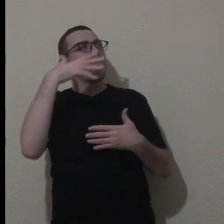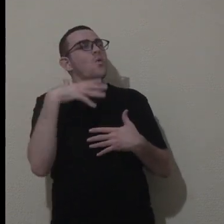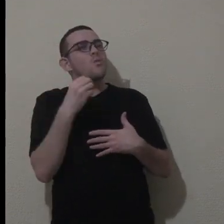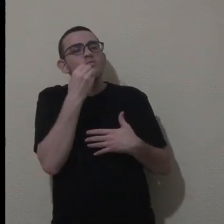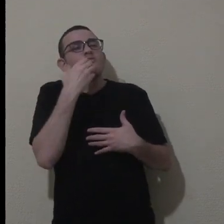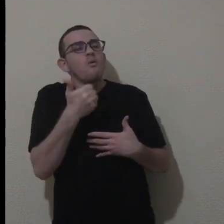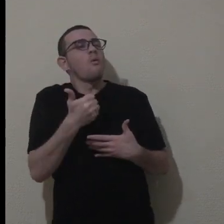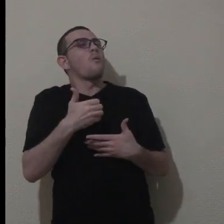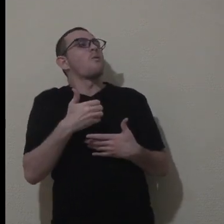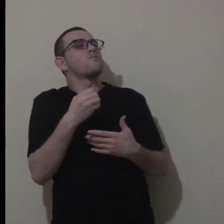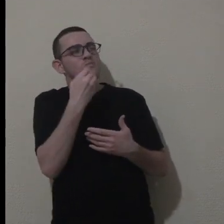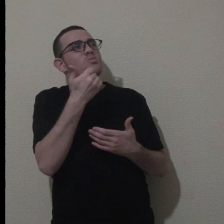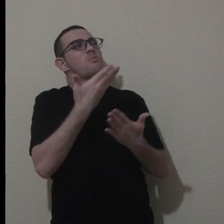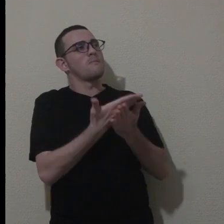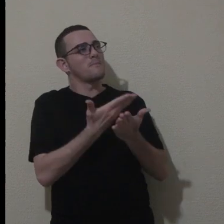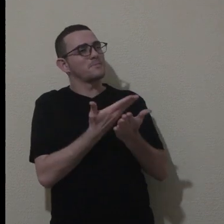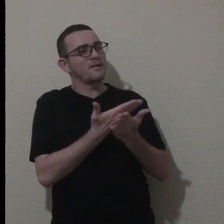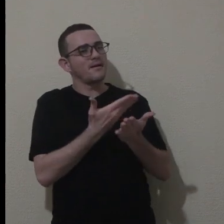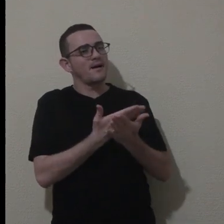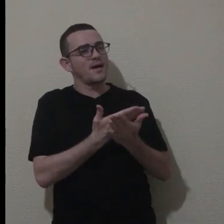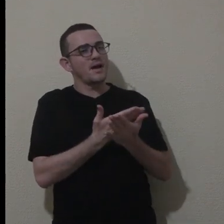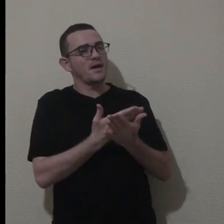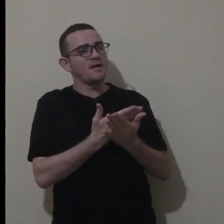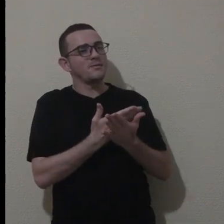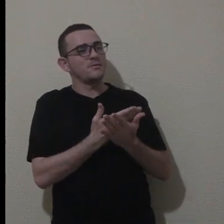bastante, muito elucidativa, muito boa.